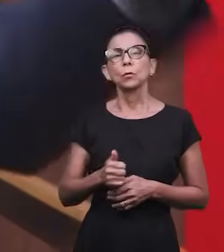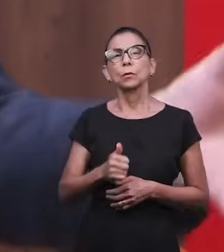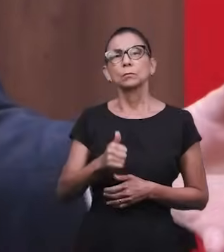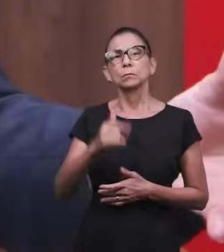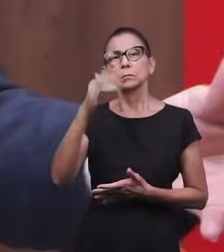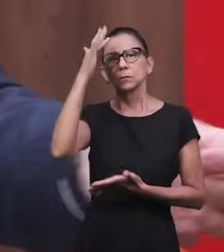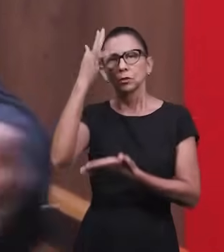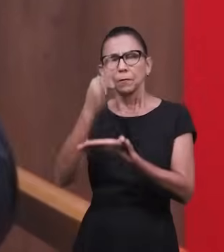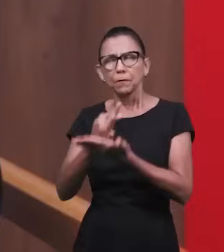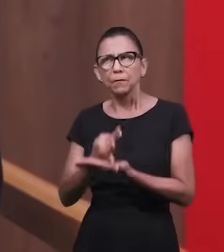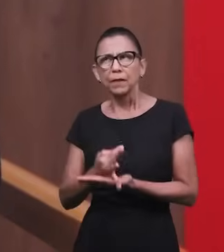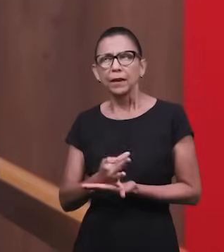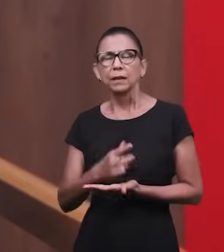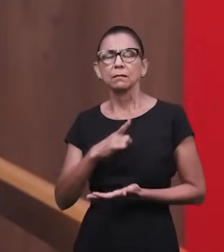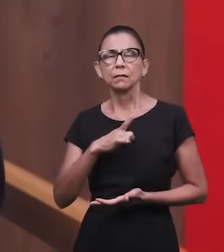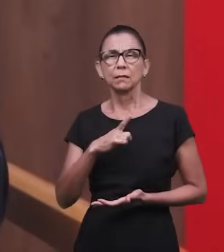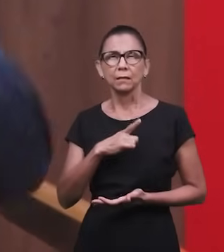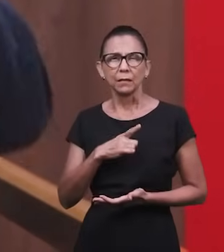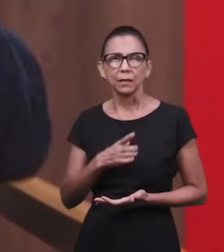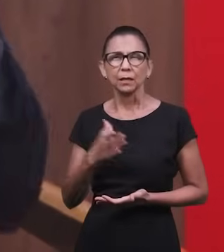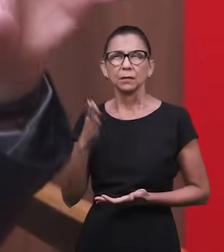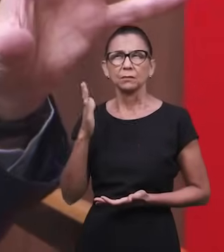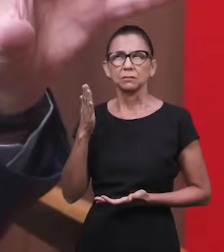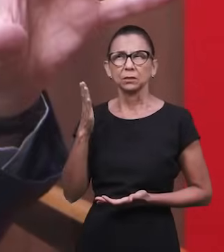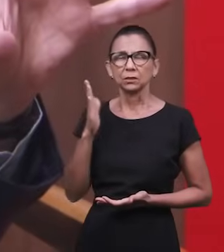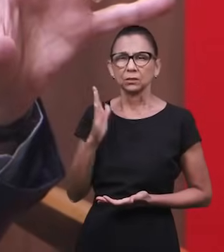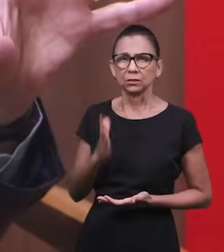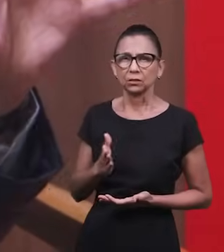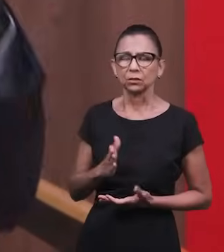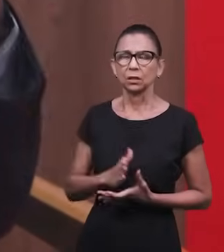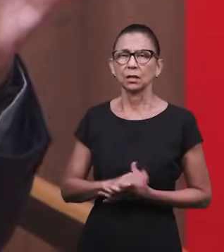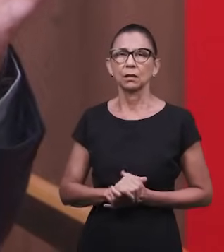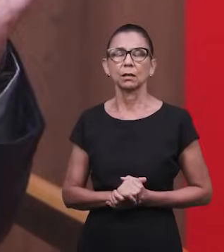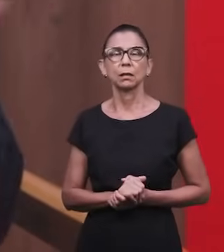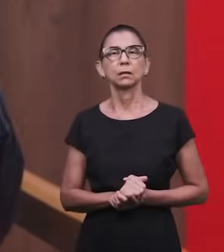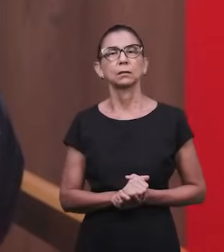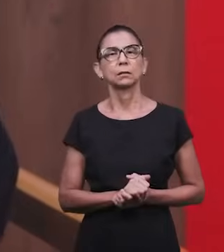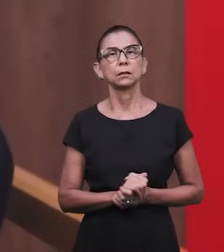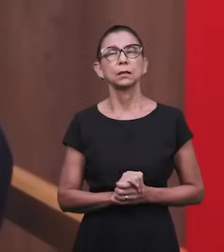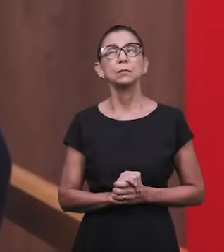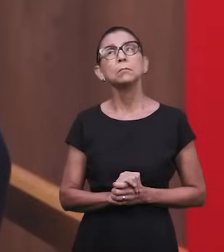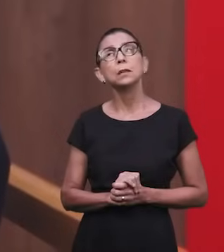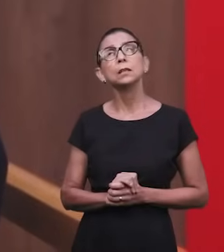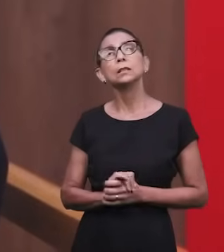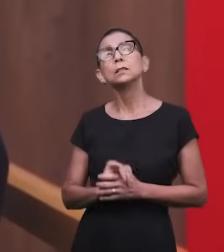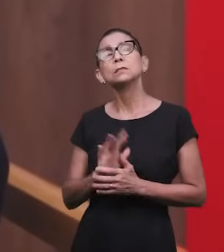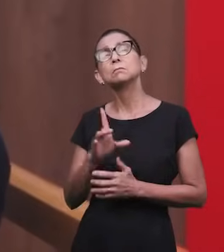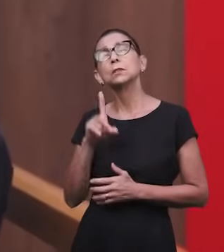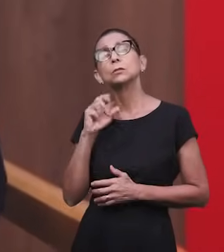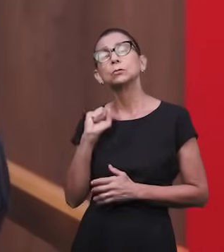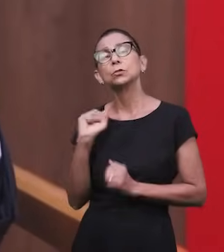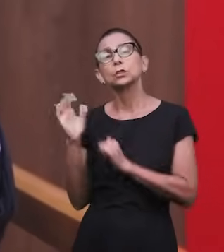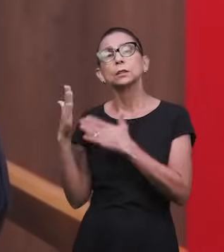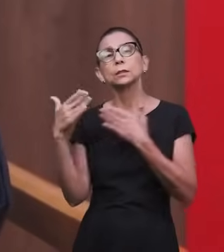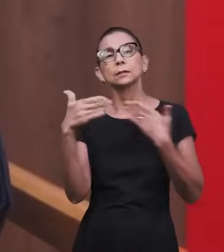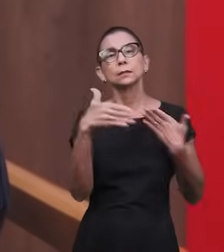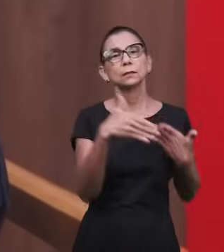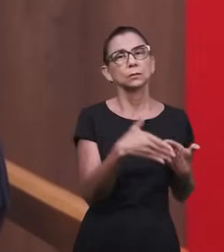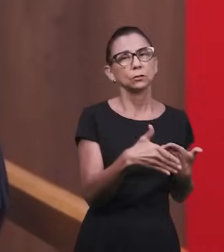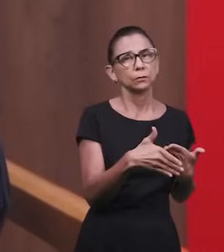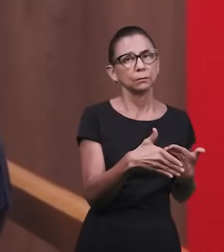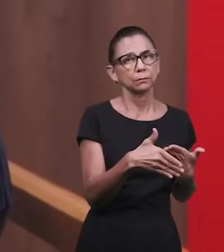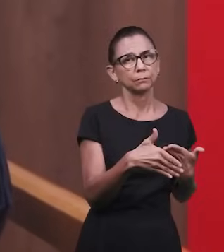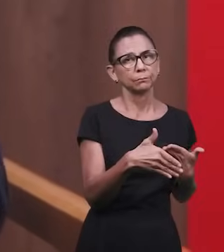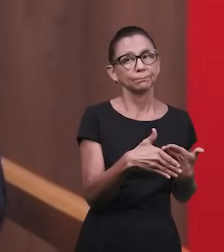alguém crê ou descrê, é o projeto de Deus que está colocado. Cabe a nós que queremos a